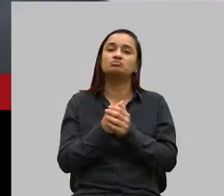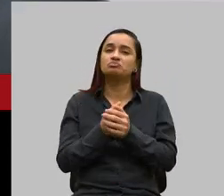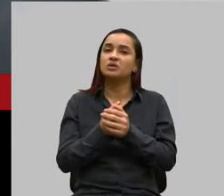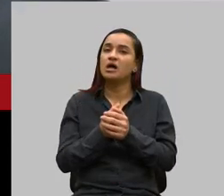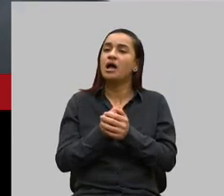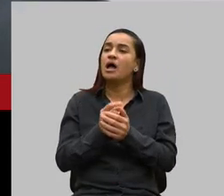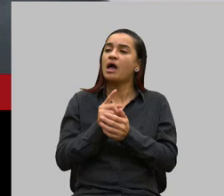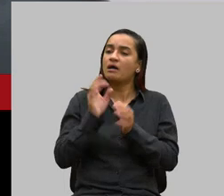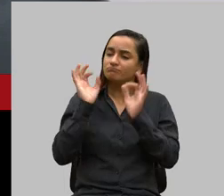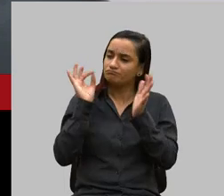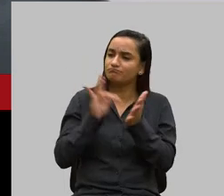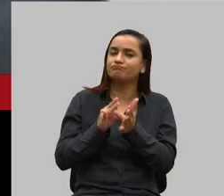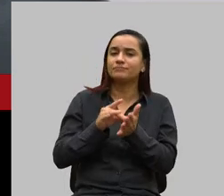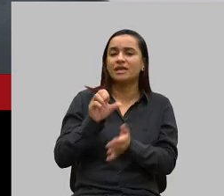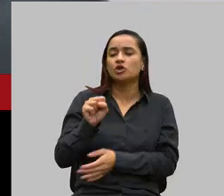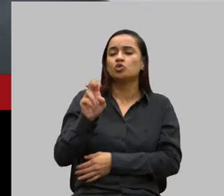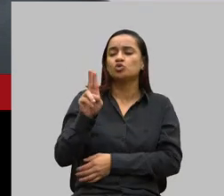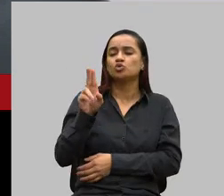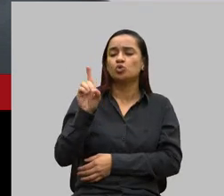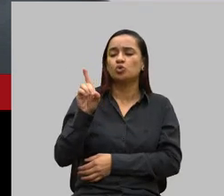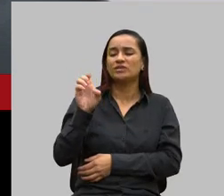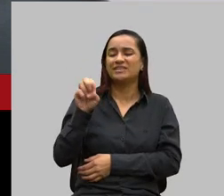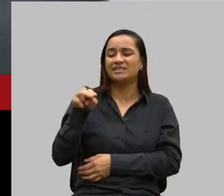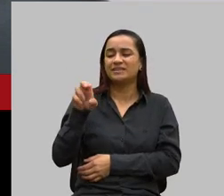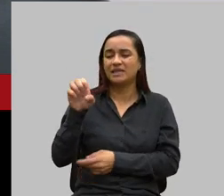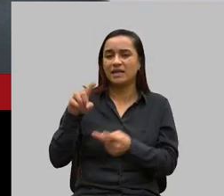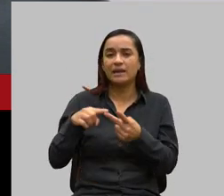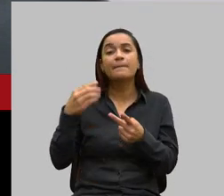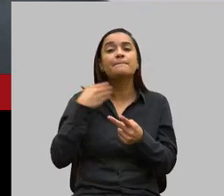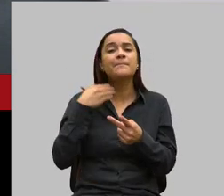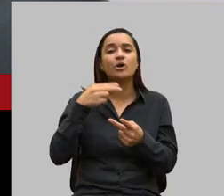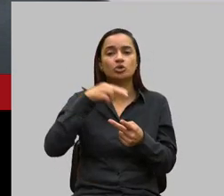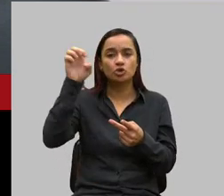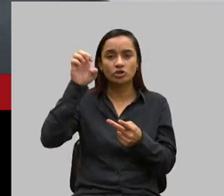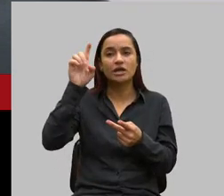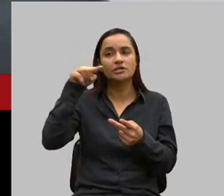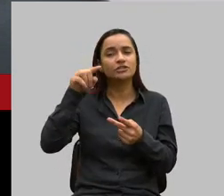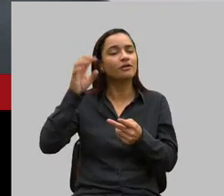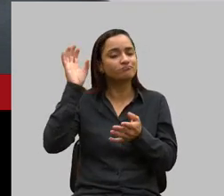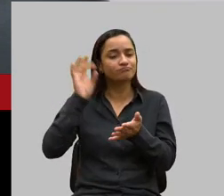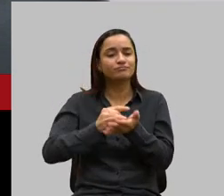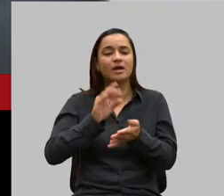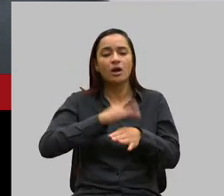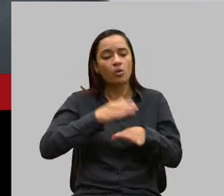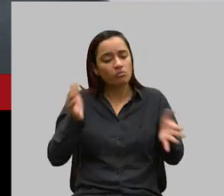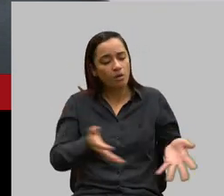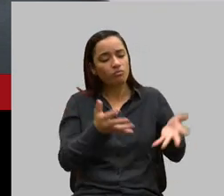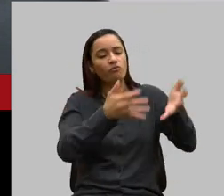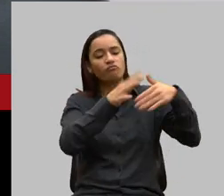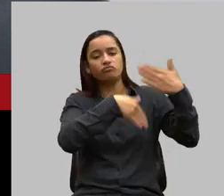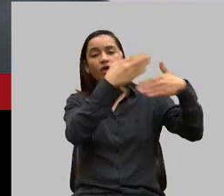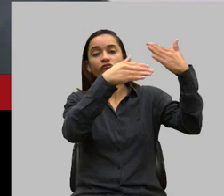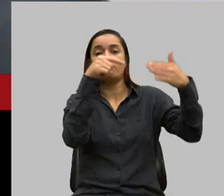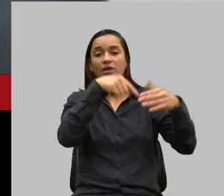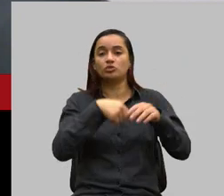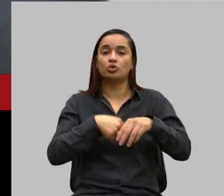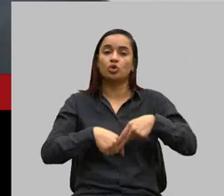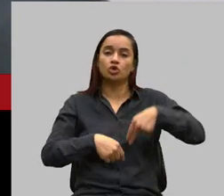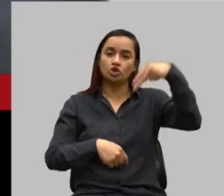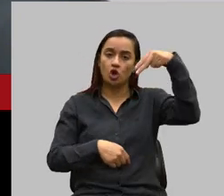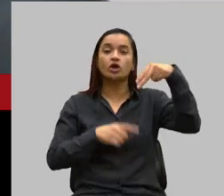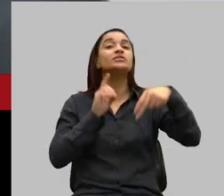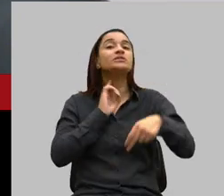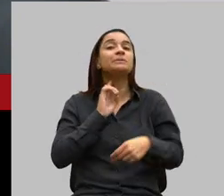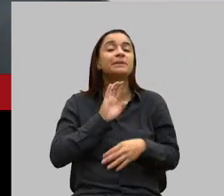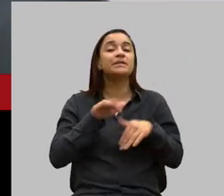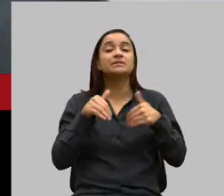Nordeste é a maior mola prop pulura desenvolvimento do norte de Minas então vocês eh vão entrar nessa nova fase